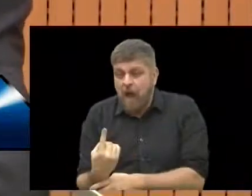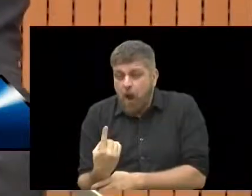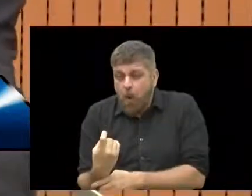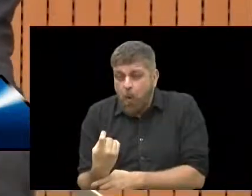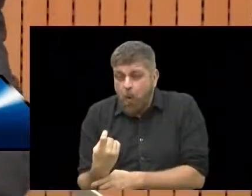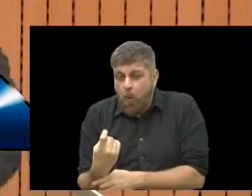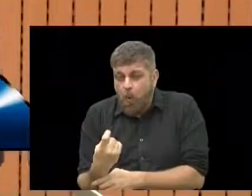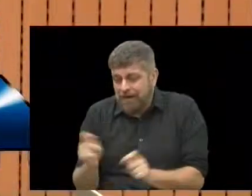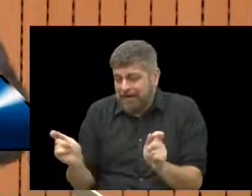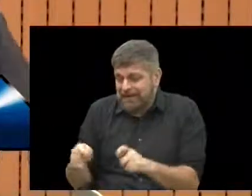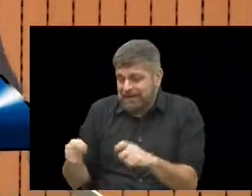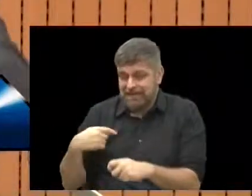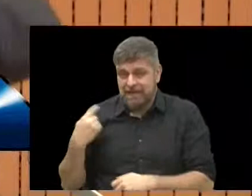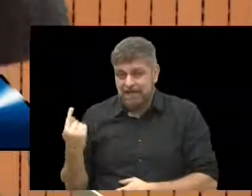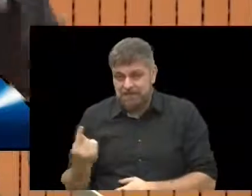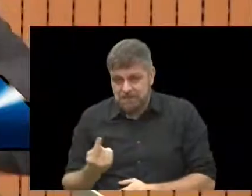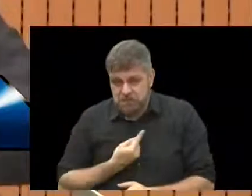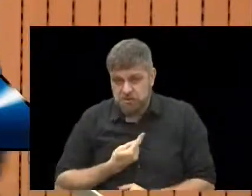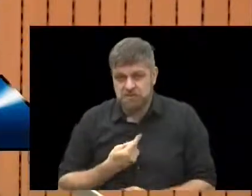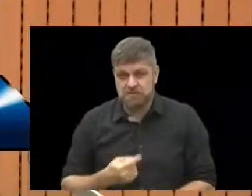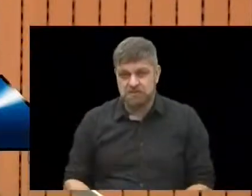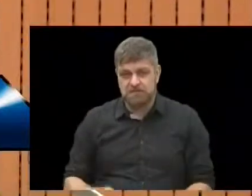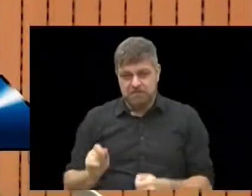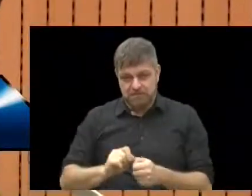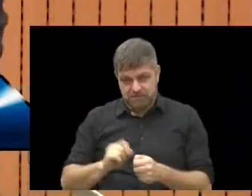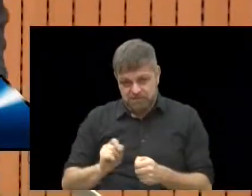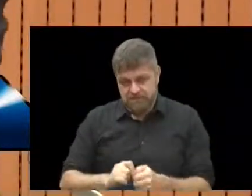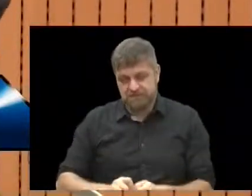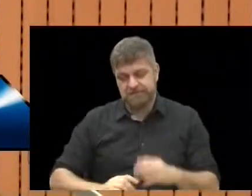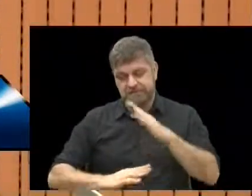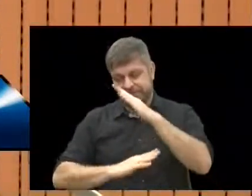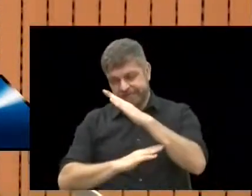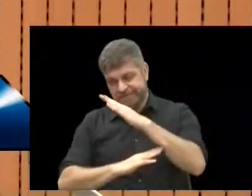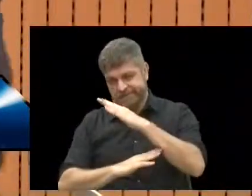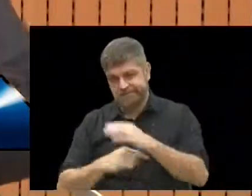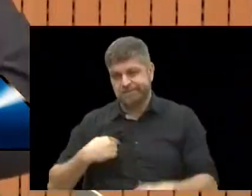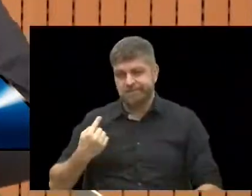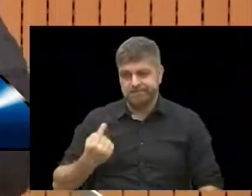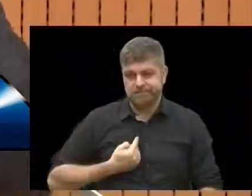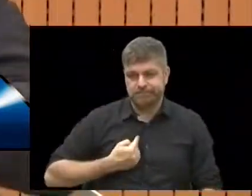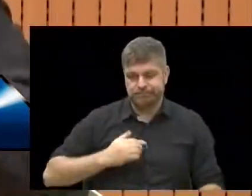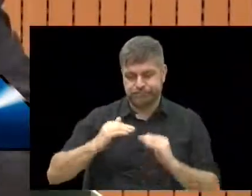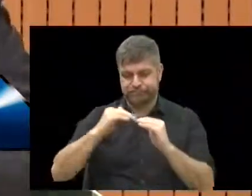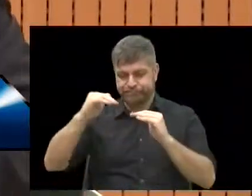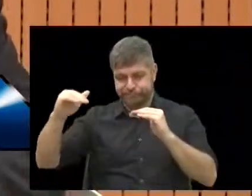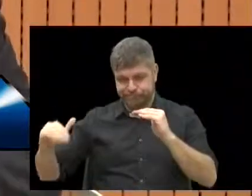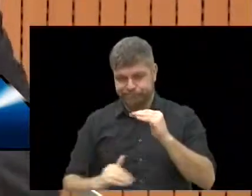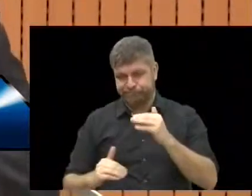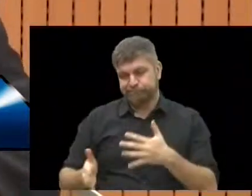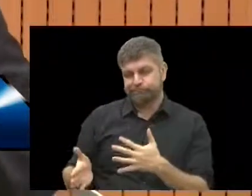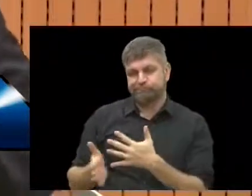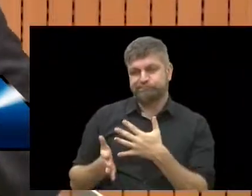possível para a gente não devolver a esta casa a uma posição de